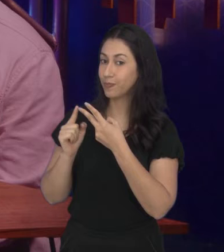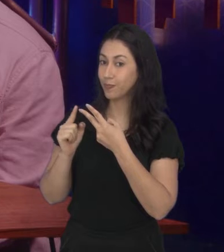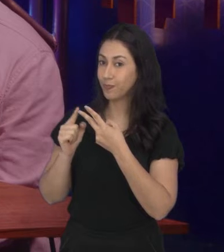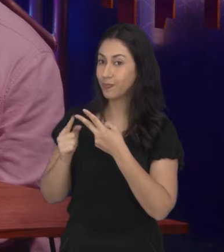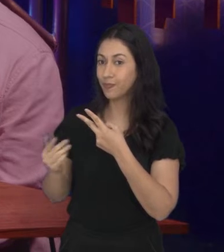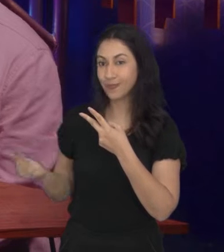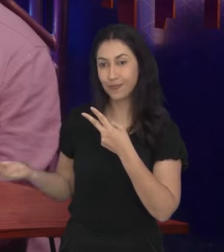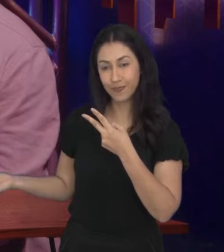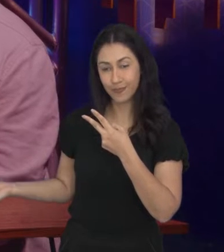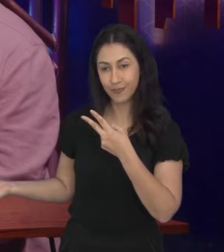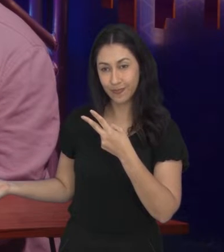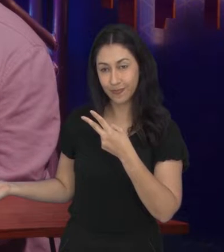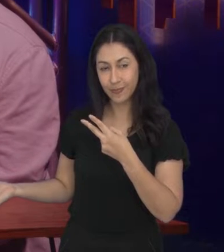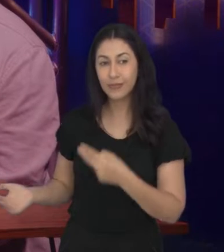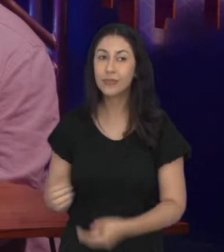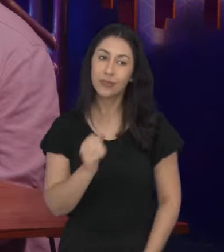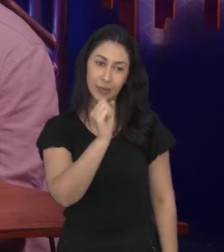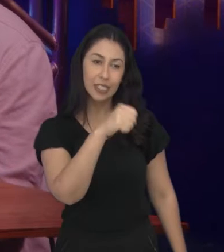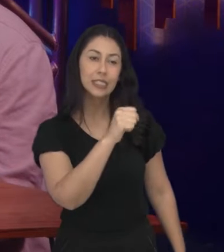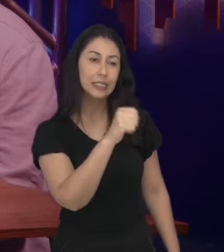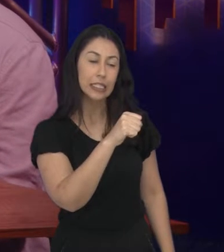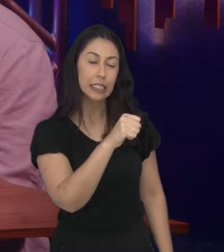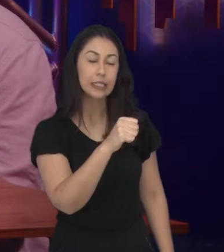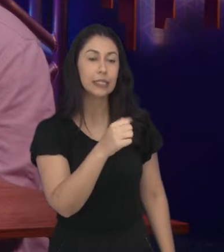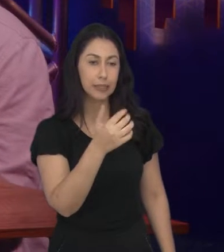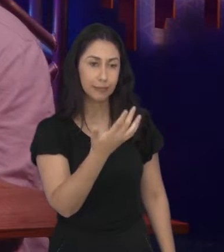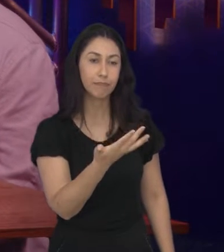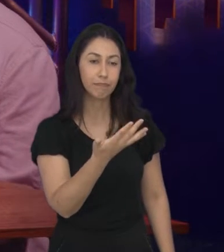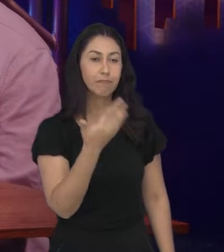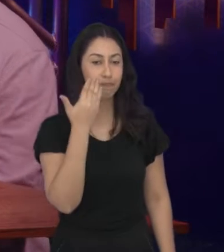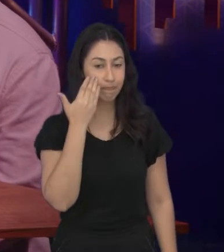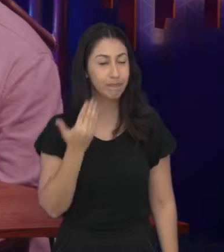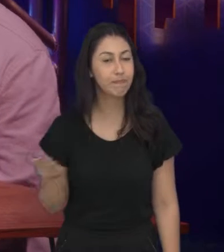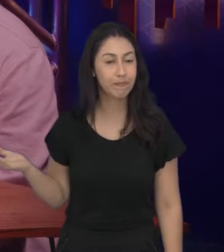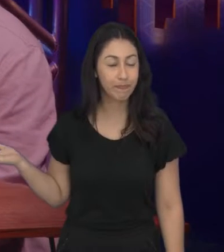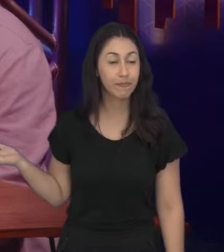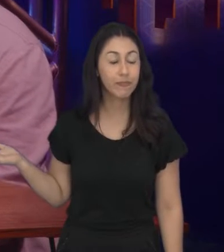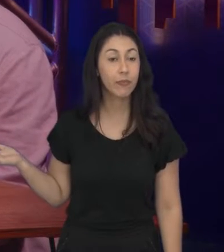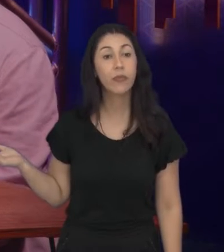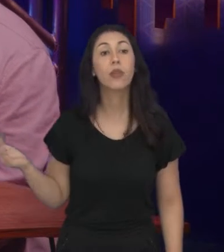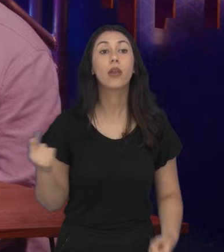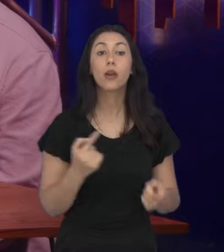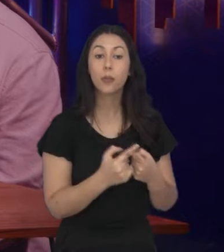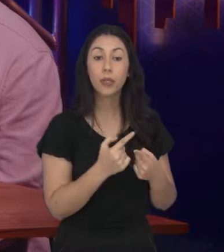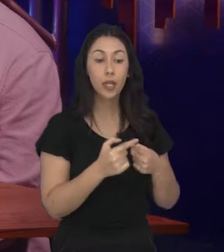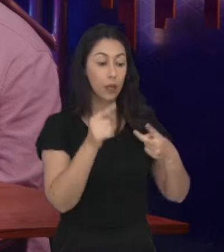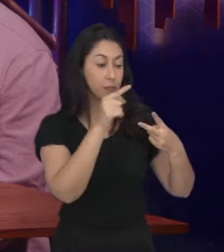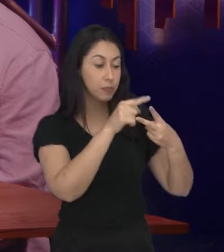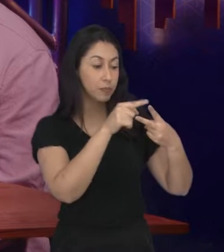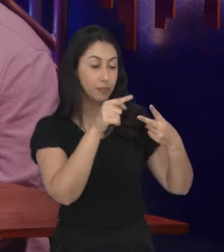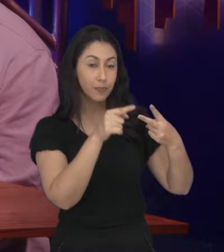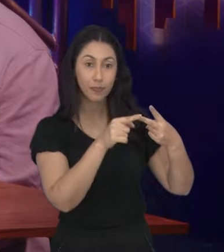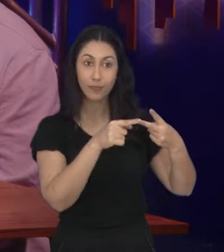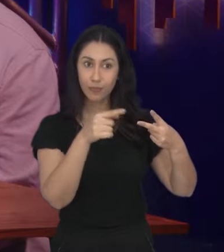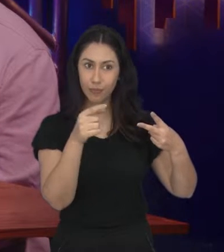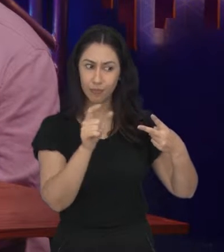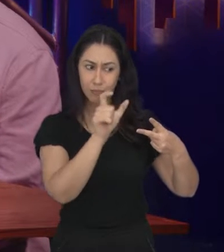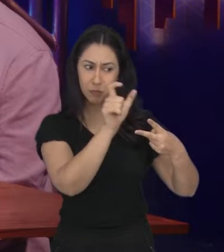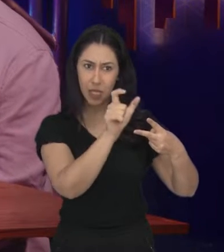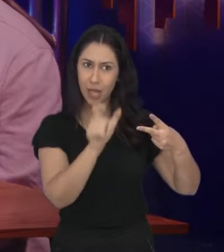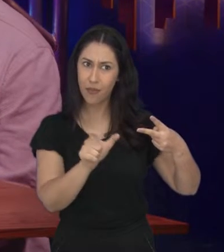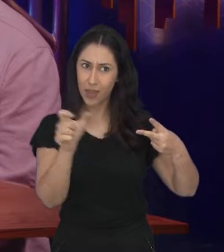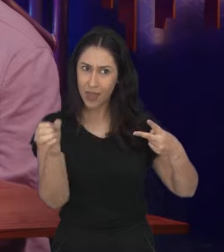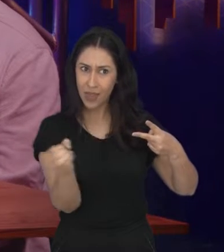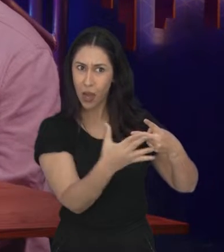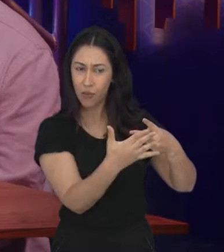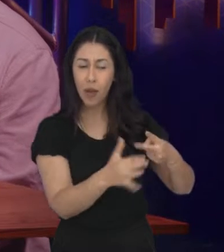cronotipo. Isso, ou cronótipo, não sei como é que fala direito. Porque realmente são duas palavras novas pra